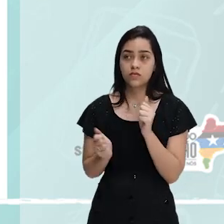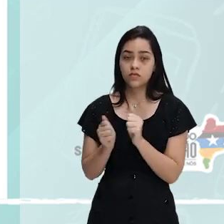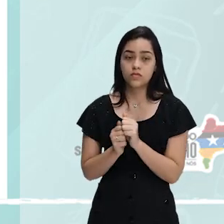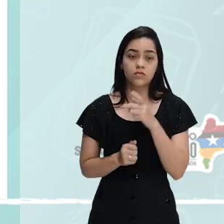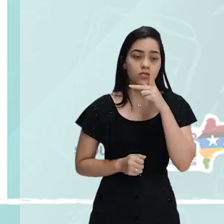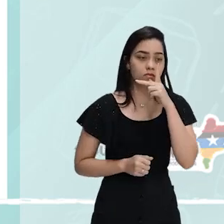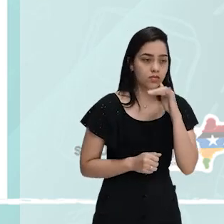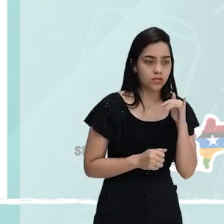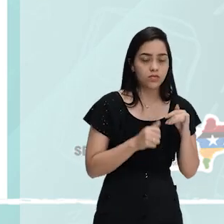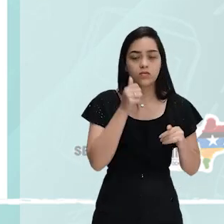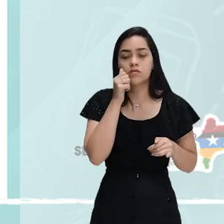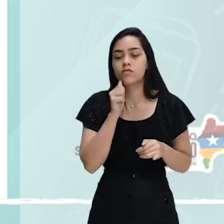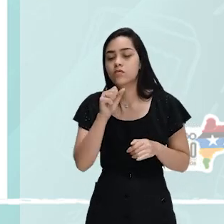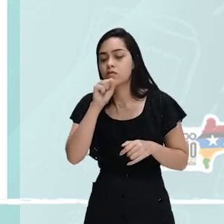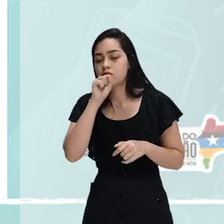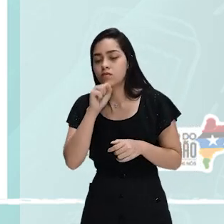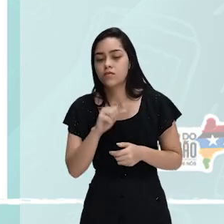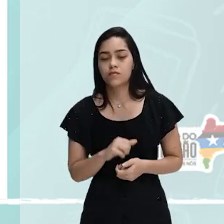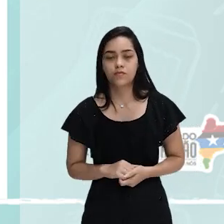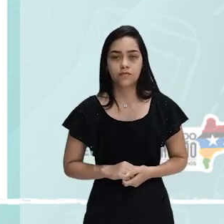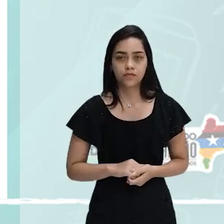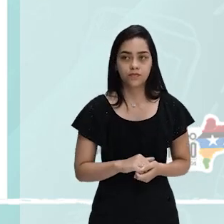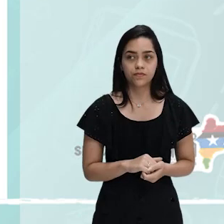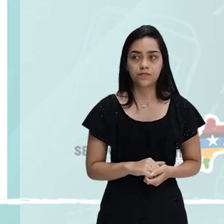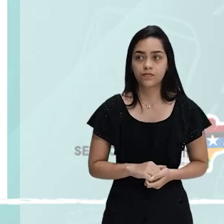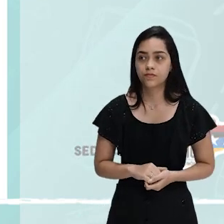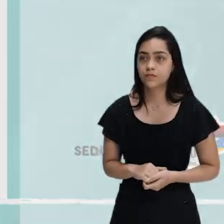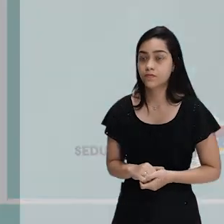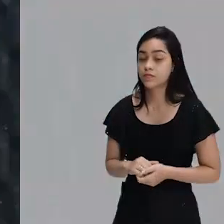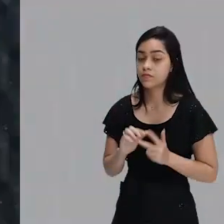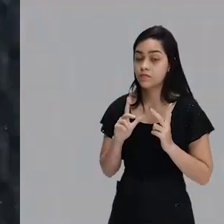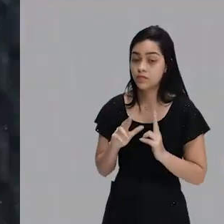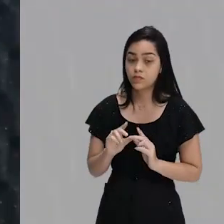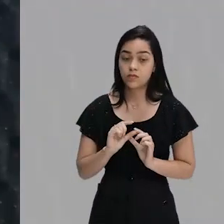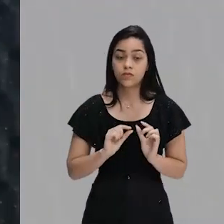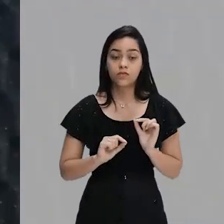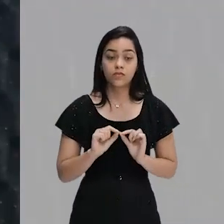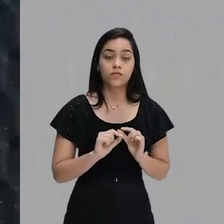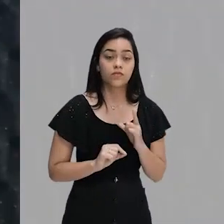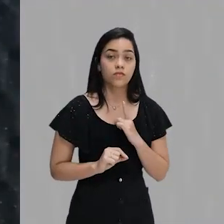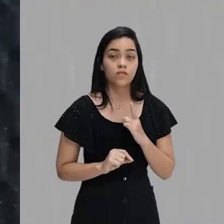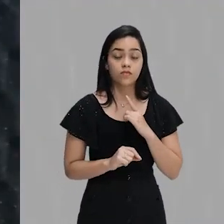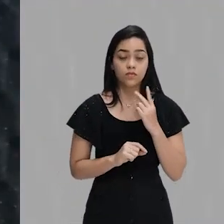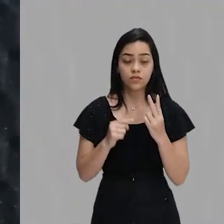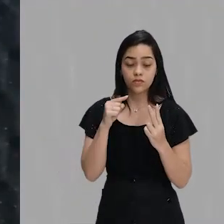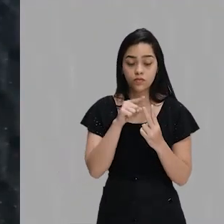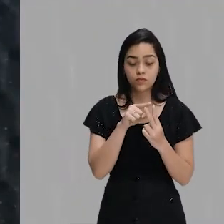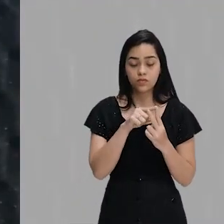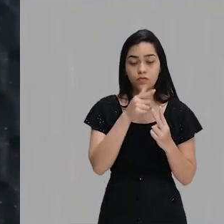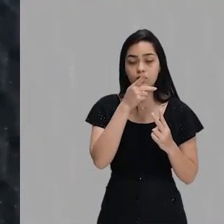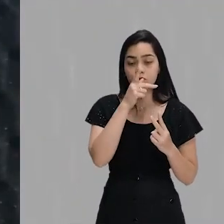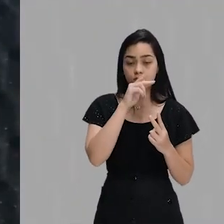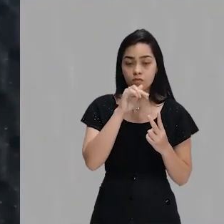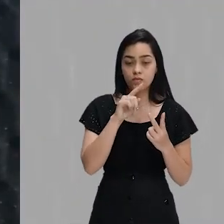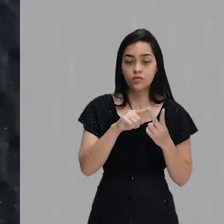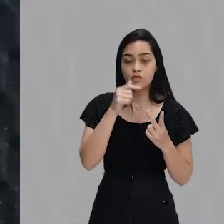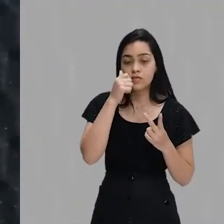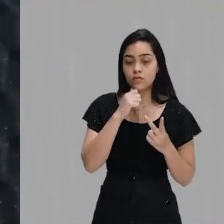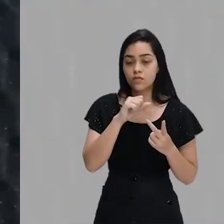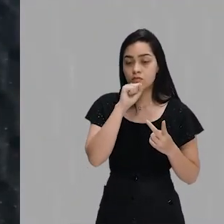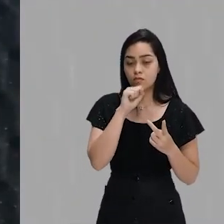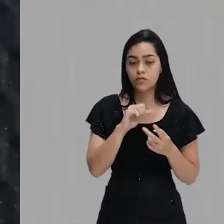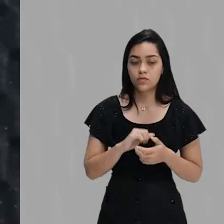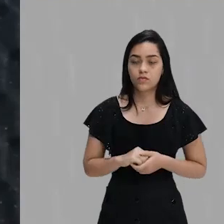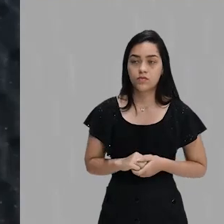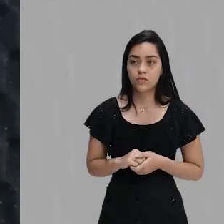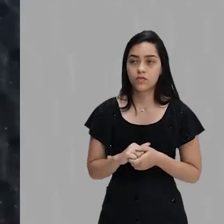do pai e o cromossomo número 1 que veio da mãe. Da mesma maneira, eu tenho o cromossomo número 2 que veio do pai e o cromossomo número 2 que veio